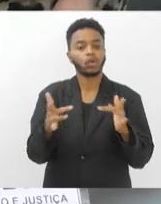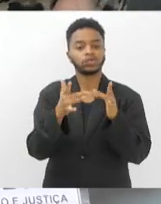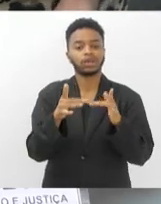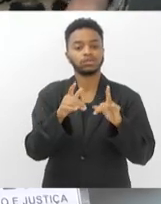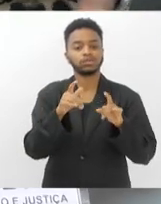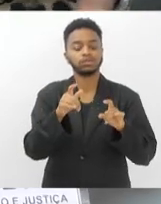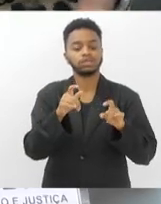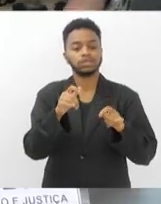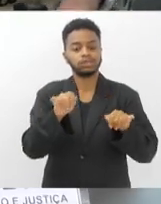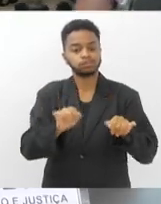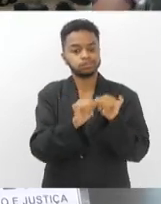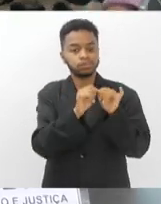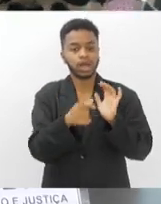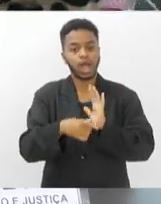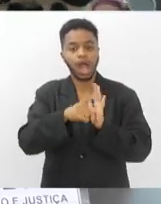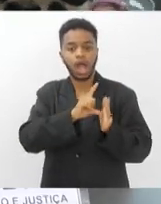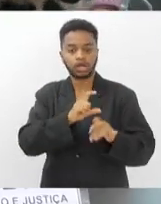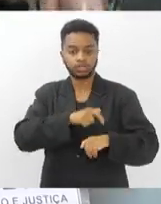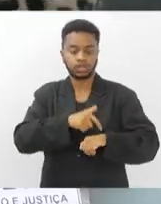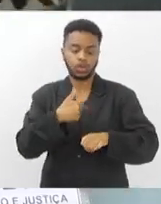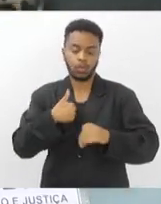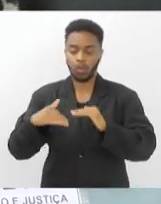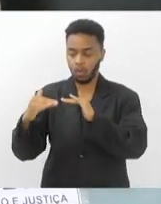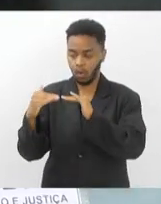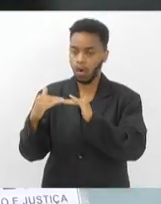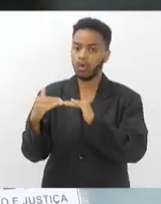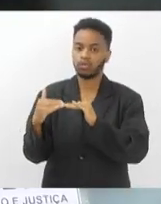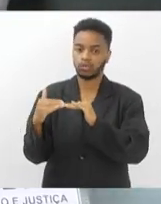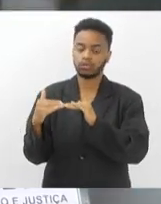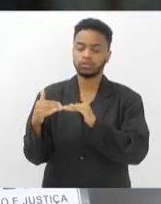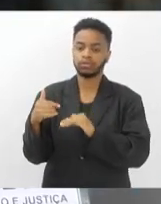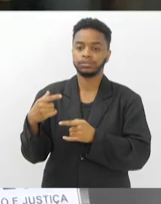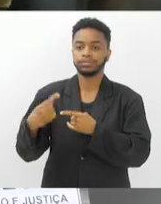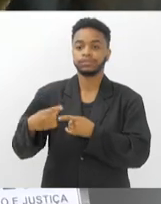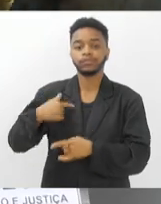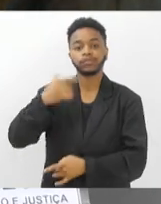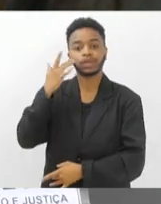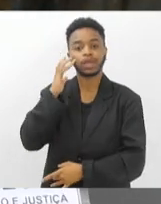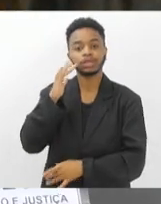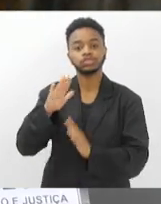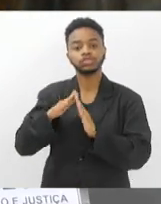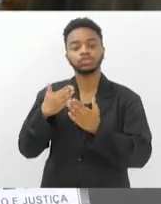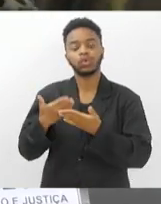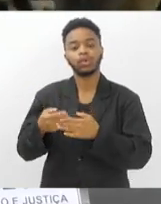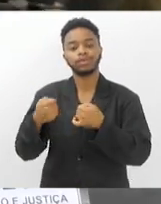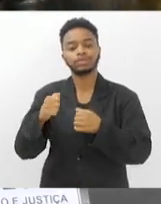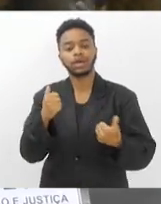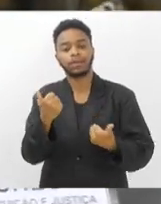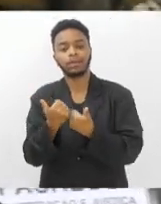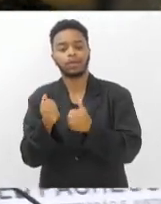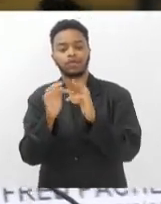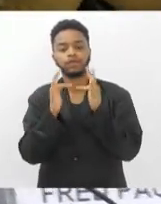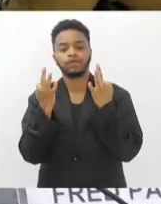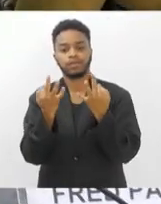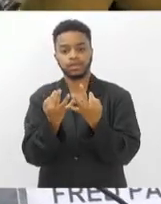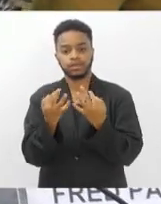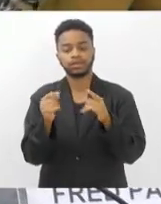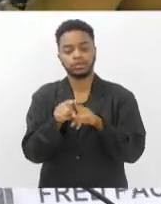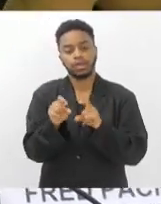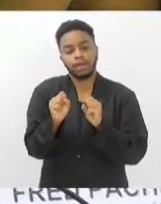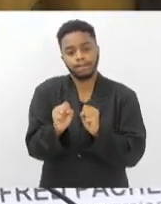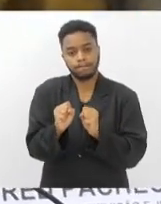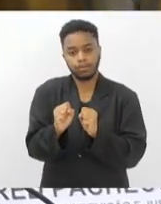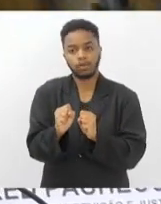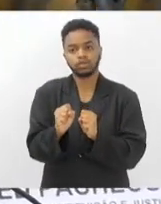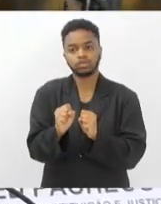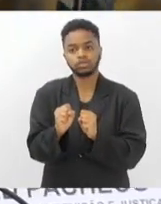E Vossa Excelência disse isso, e eu concordo. Acho que a escola precisa ser apoio à família. E ela pode ser um